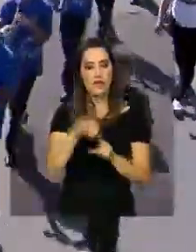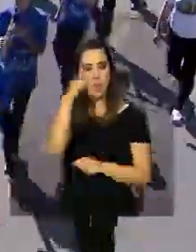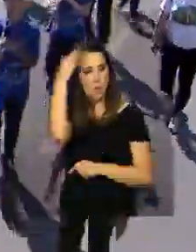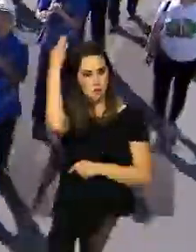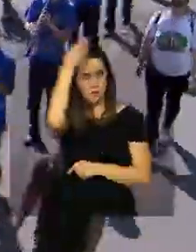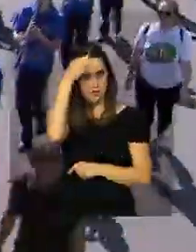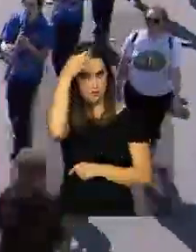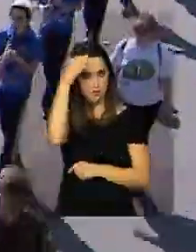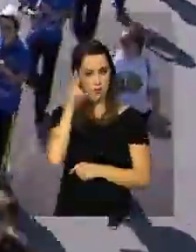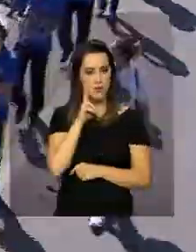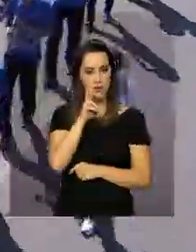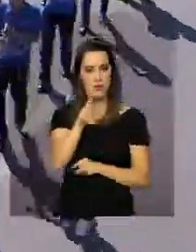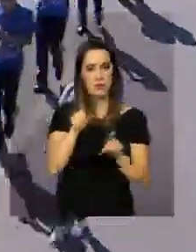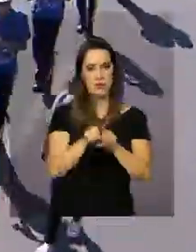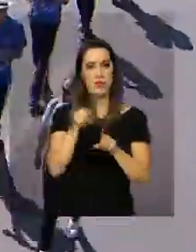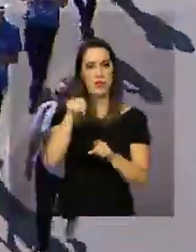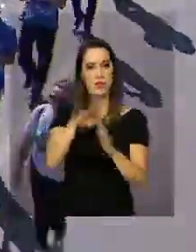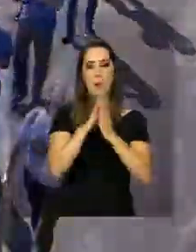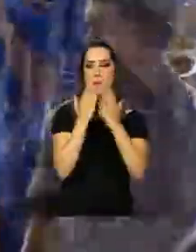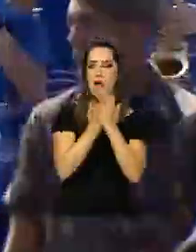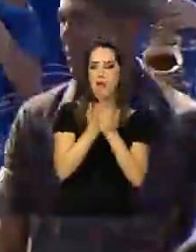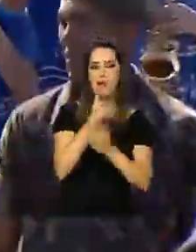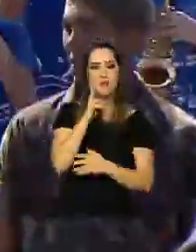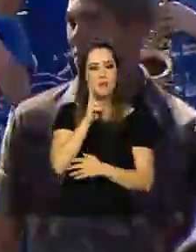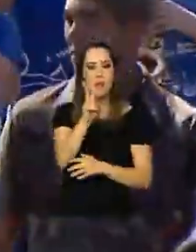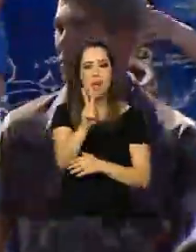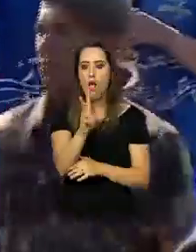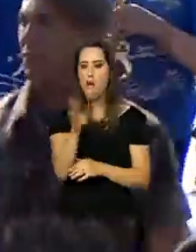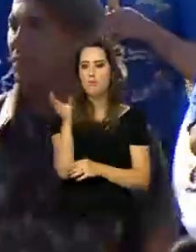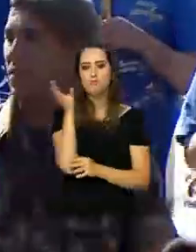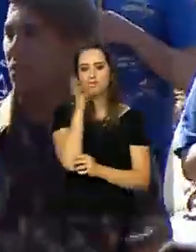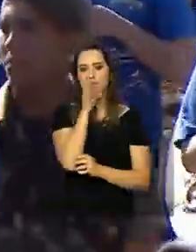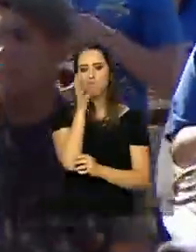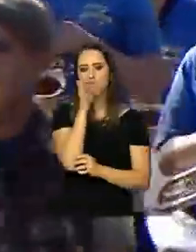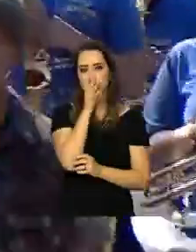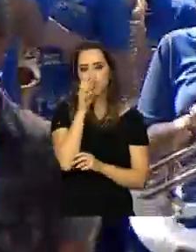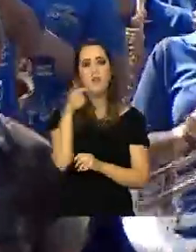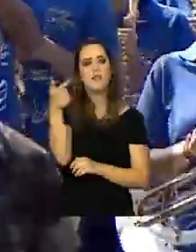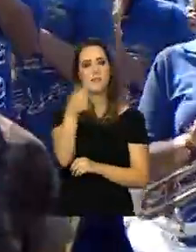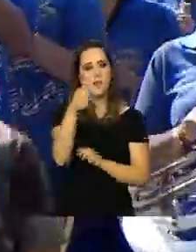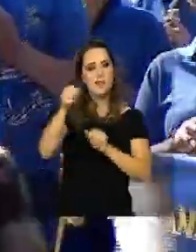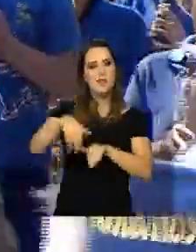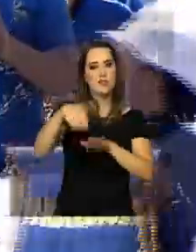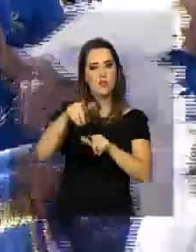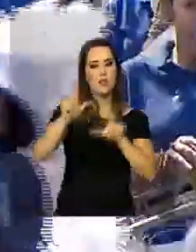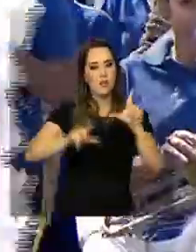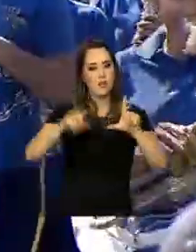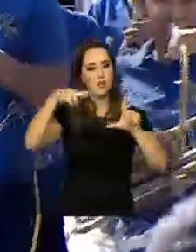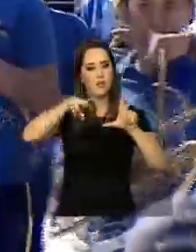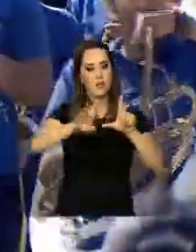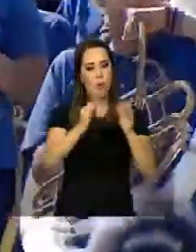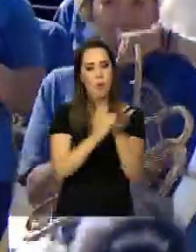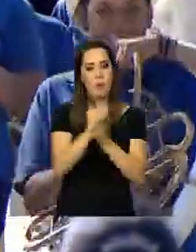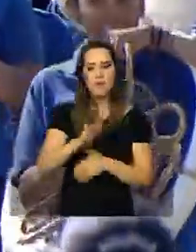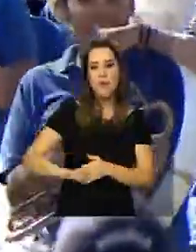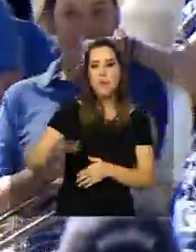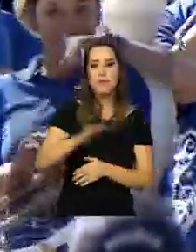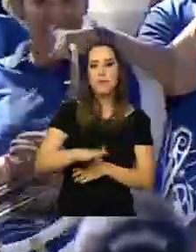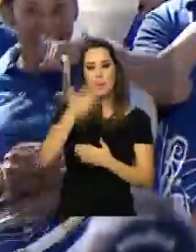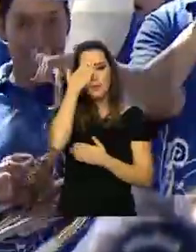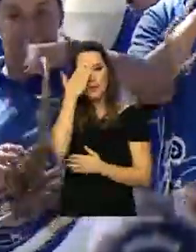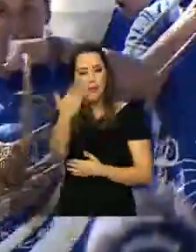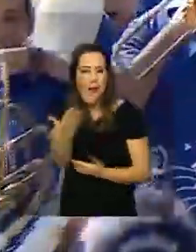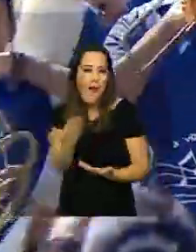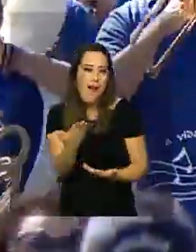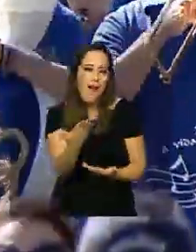Espírito Santo. Aqui em minha casa é tradição da família assistir o desfile 7 de setembro na TV NBR. Eu assisto desde pequenininha. Obrigada,